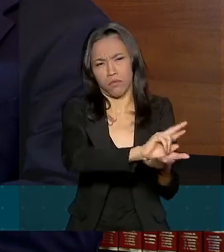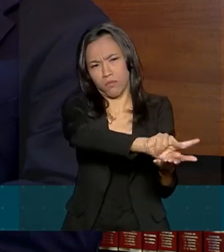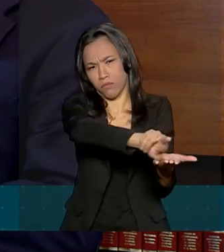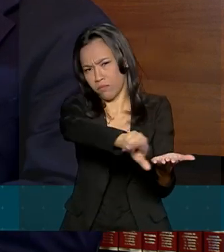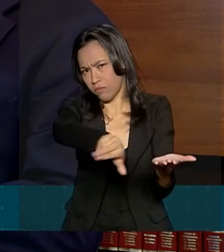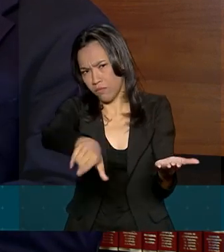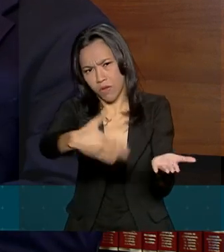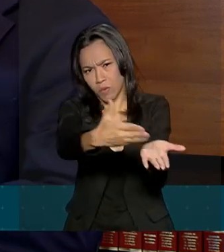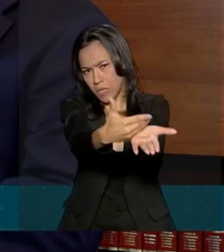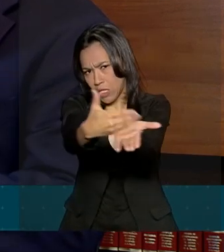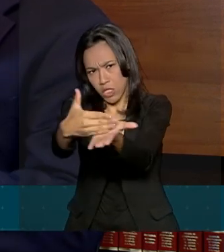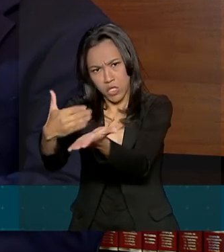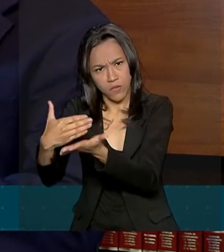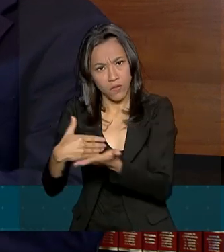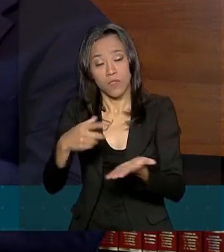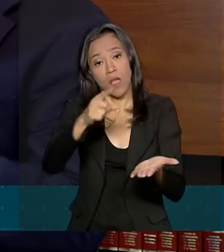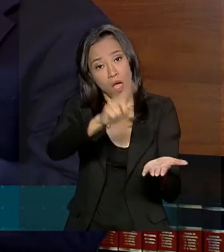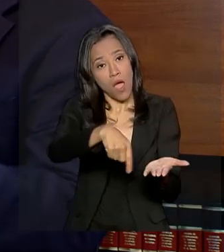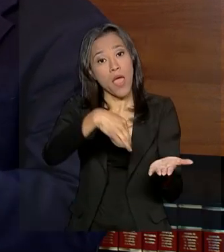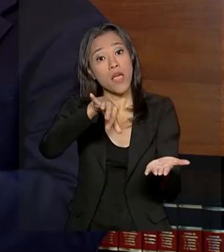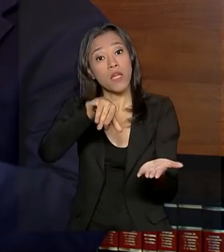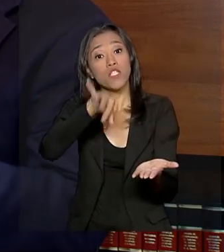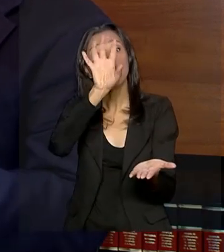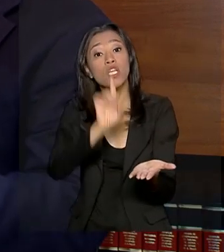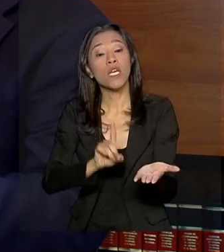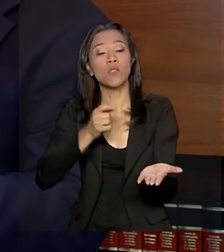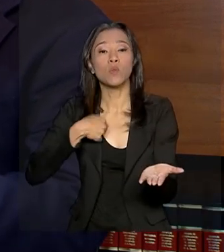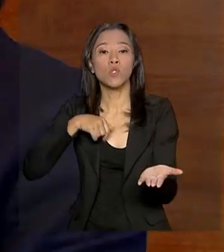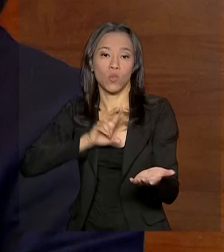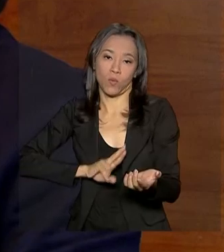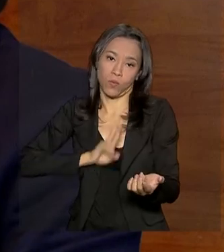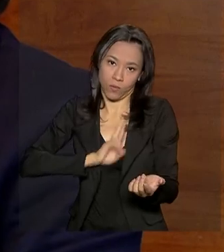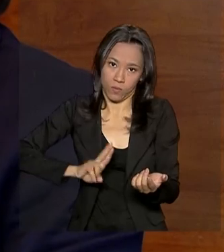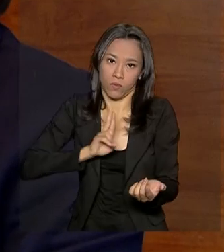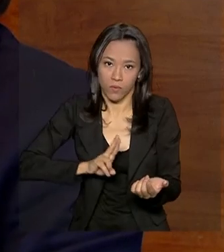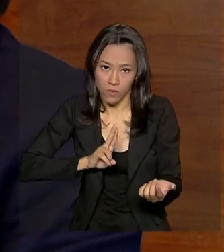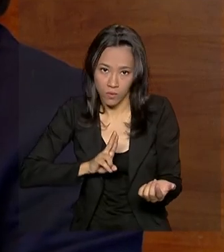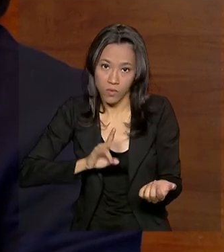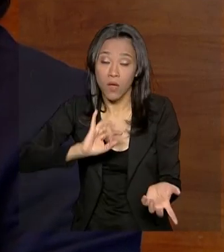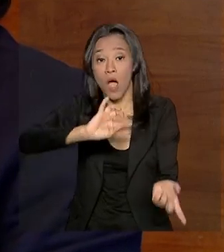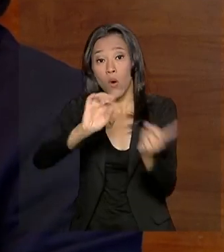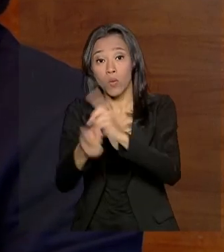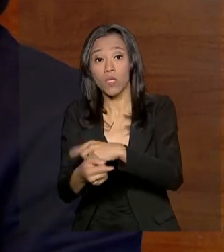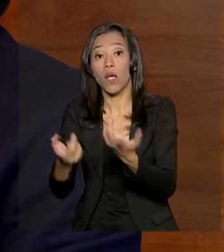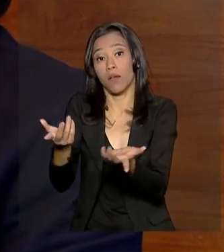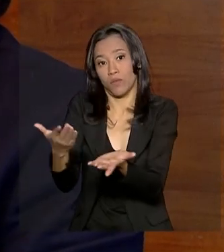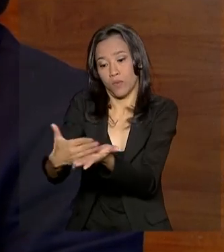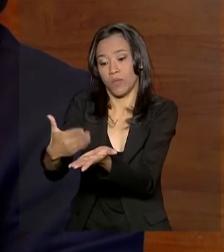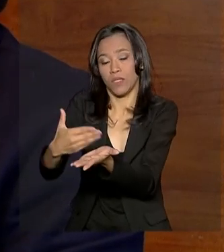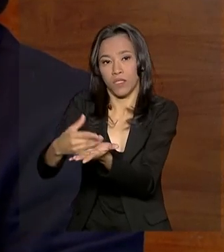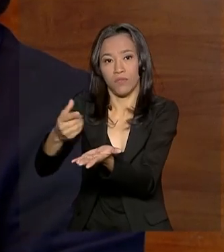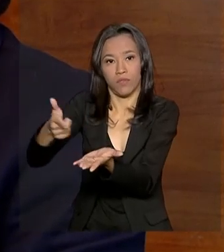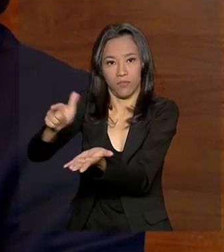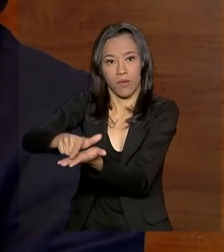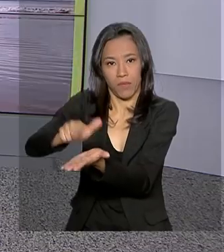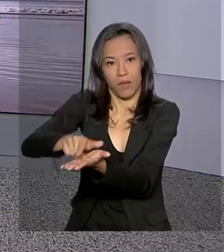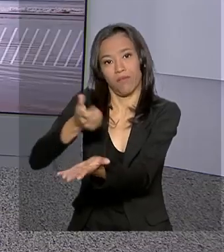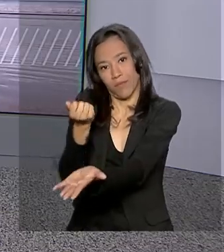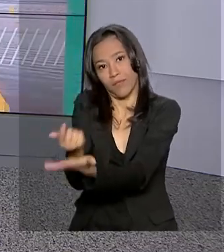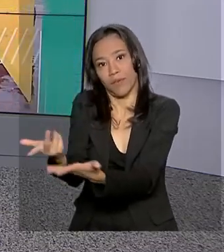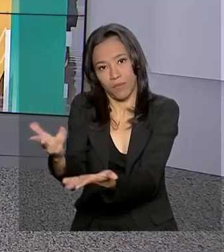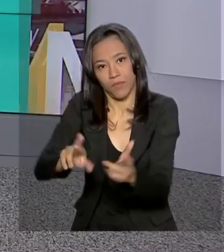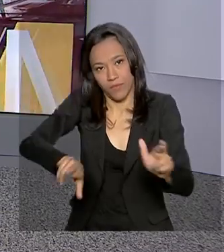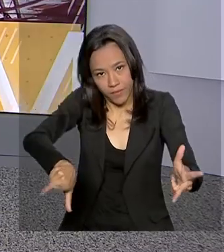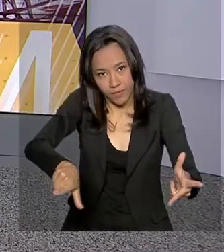está adquirindo os direitos de uso desse livro ao contrário dos livros físicos que a gente comprar e nas livrarias